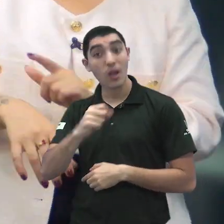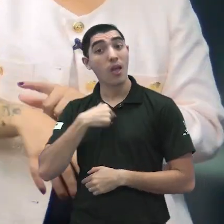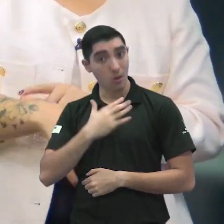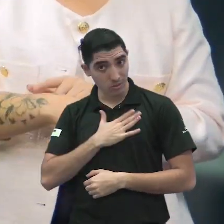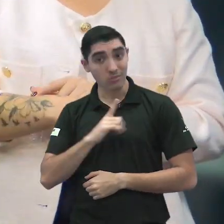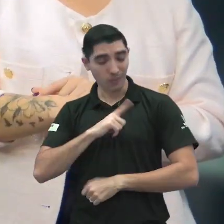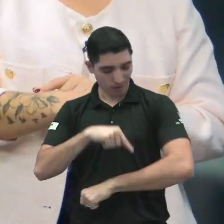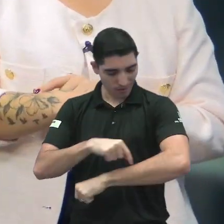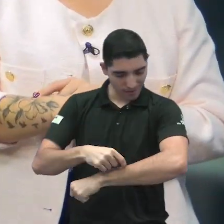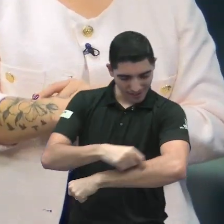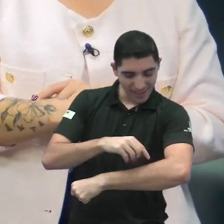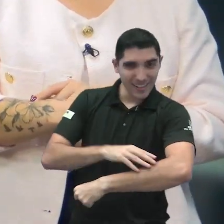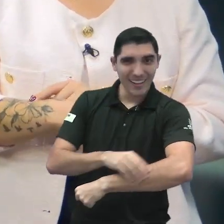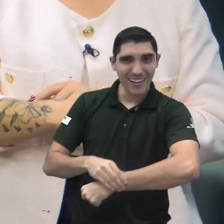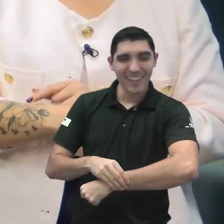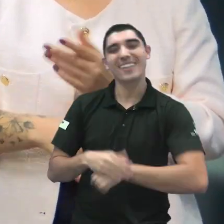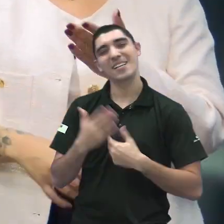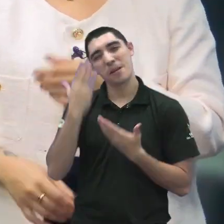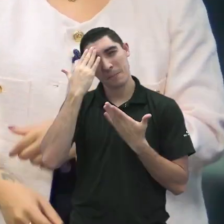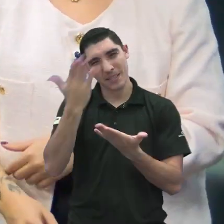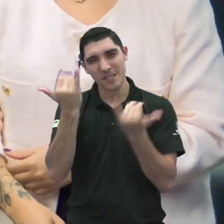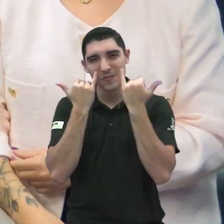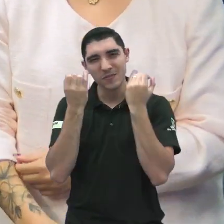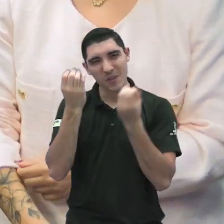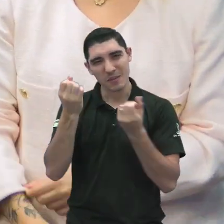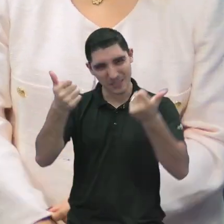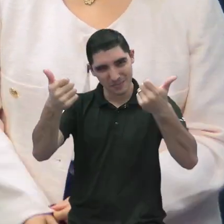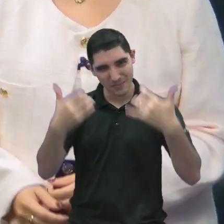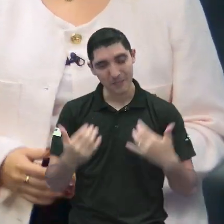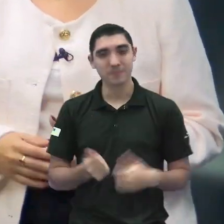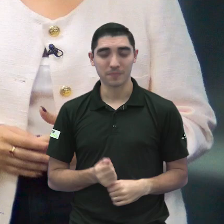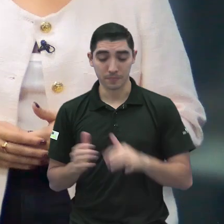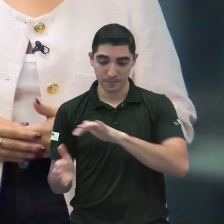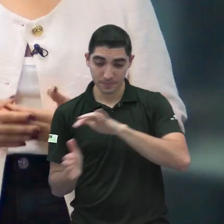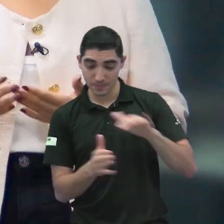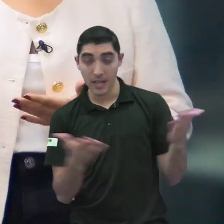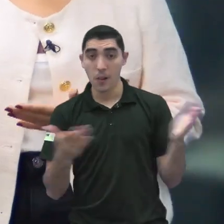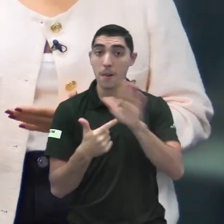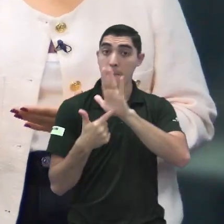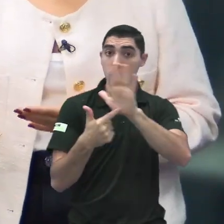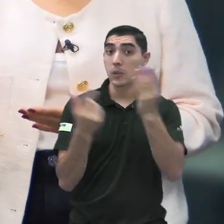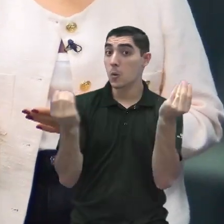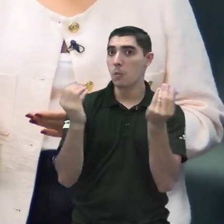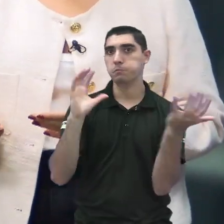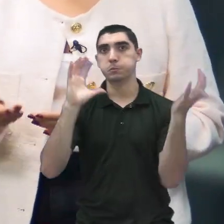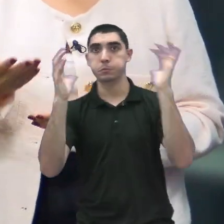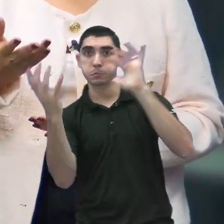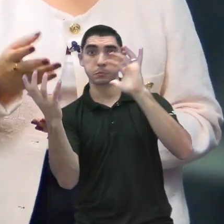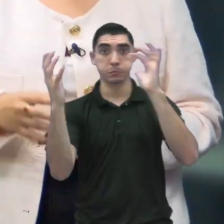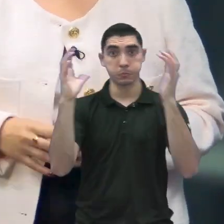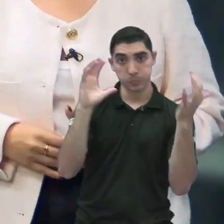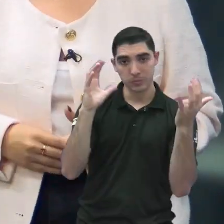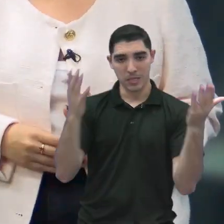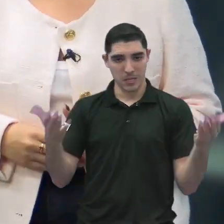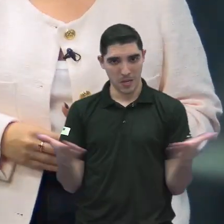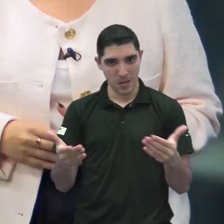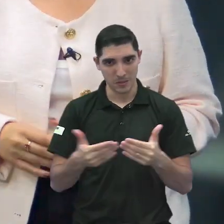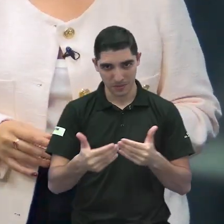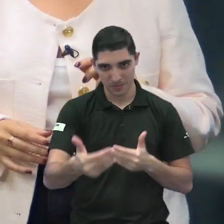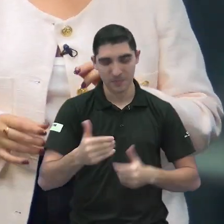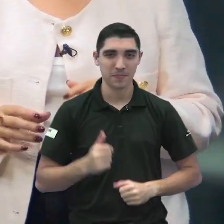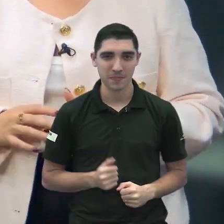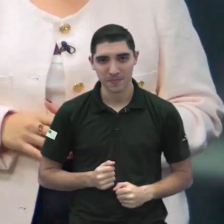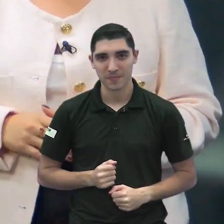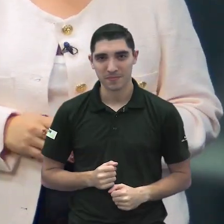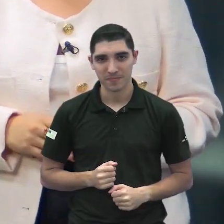hibiscos, inclusive eu tenho uma tatuada aqui, viu? Obrigada pelas informações de hoje. Então vamos saber agora como ficam as temperaturas nos